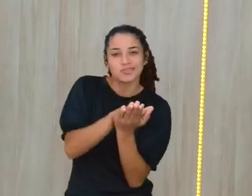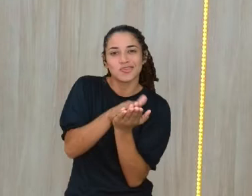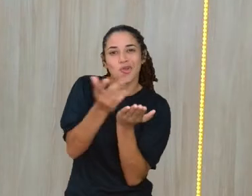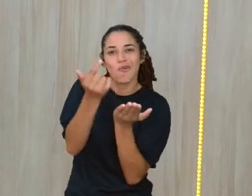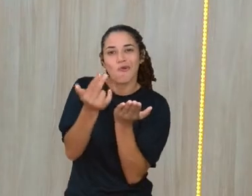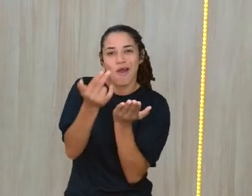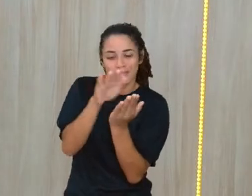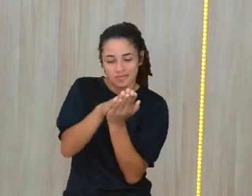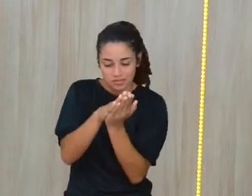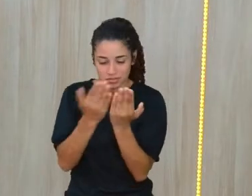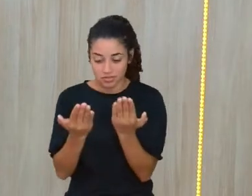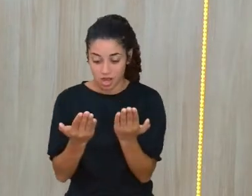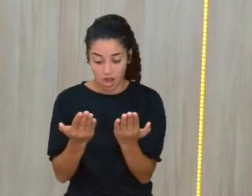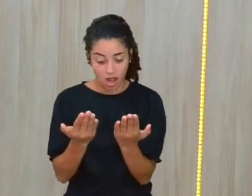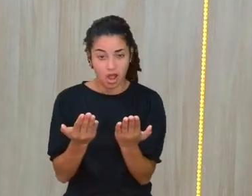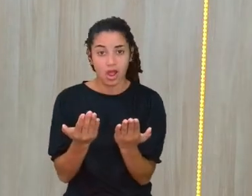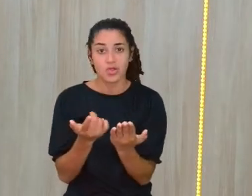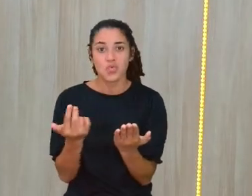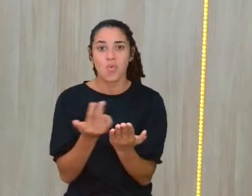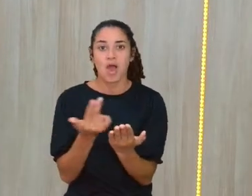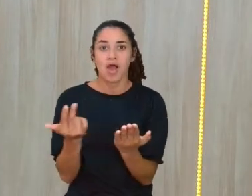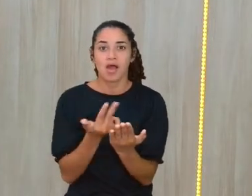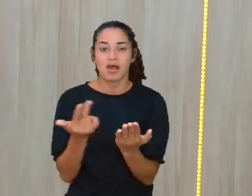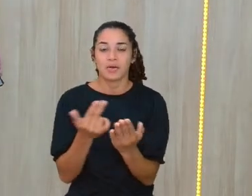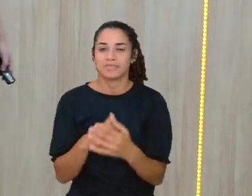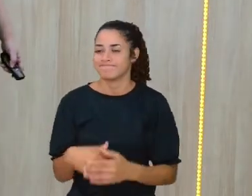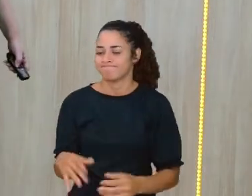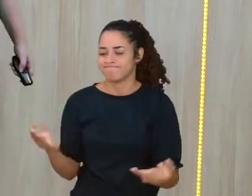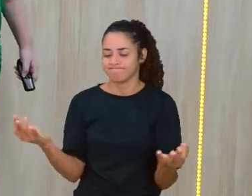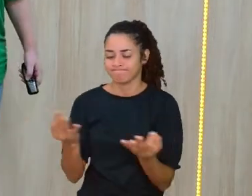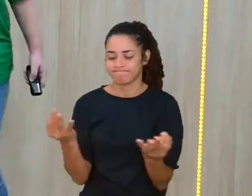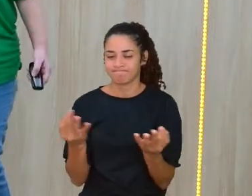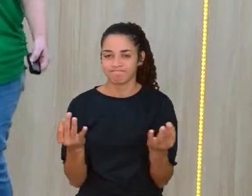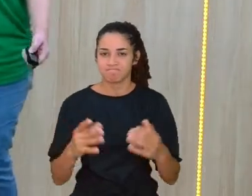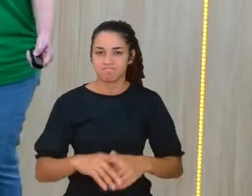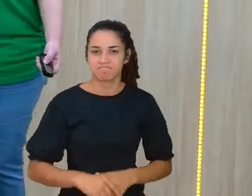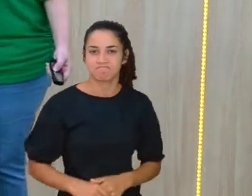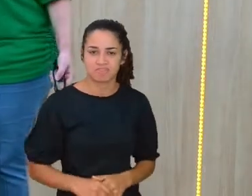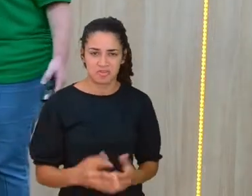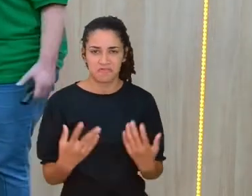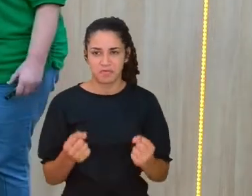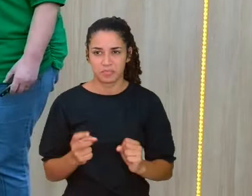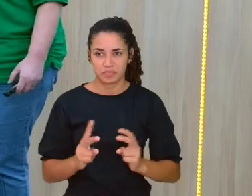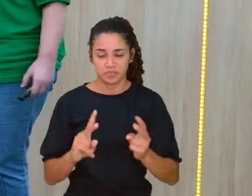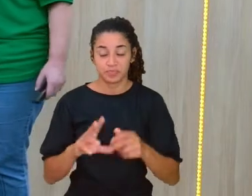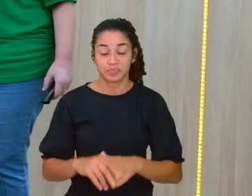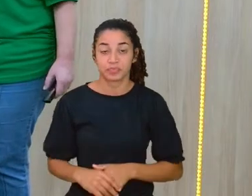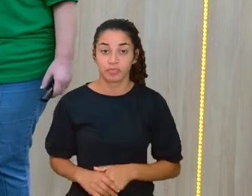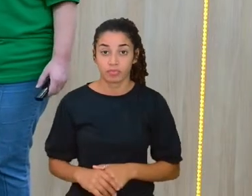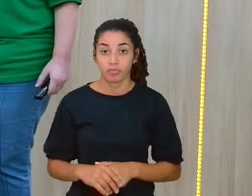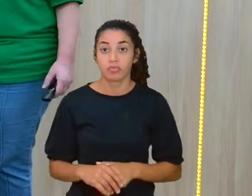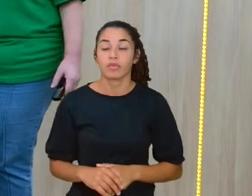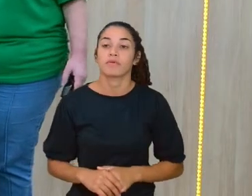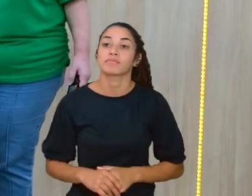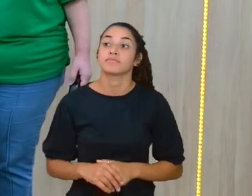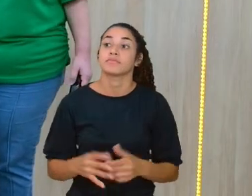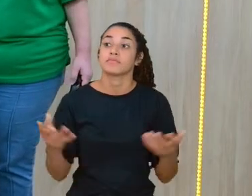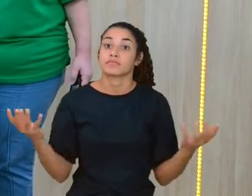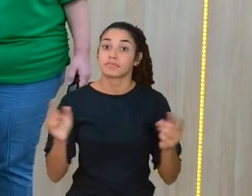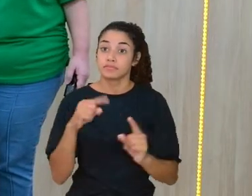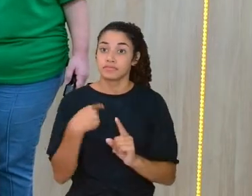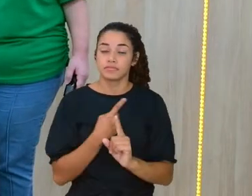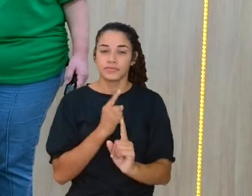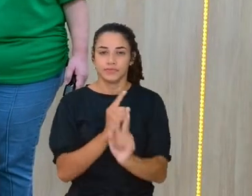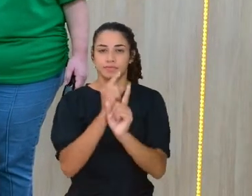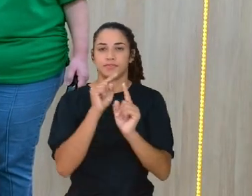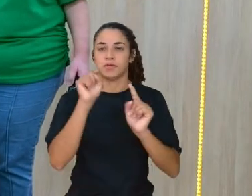mesmo. alguma questão, alguma observação? Não, tá perfeito. Então, vamos dar continuidade. Achamos os